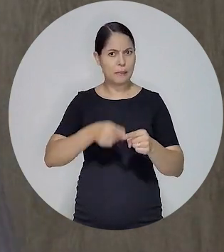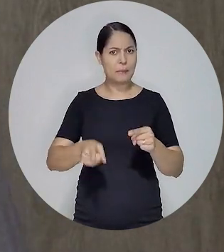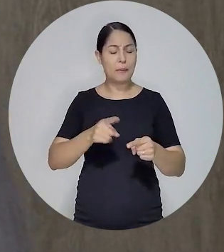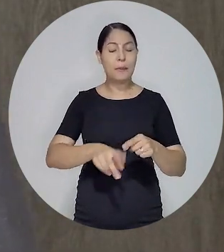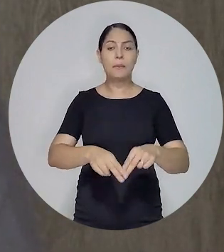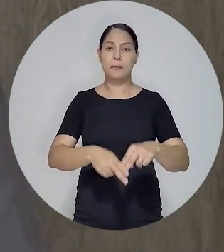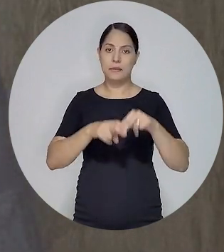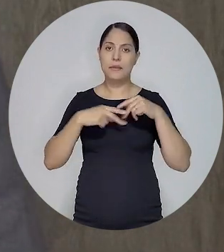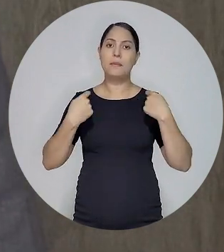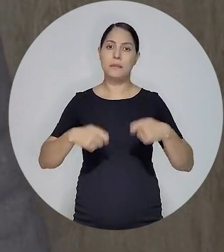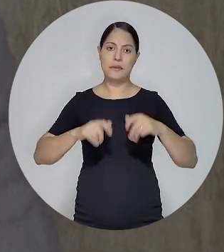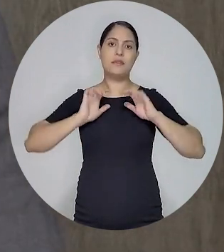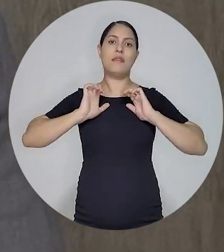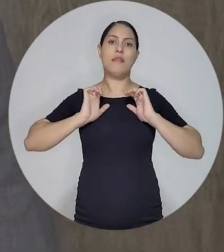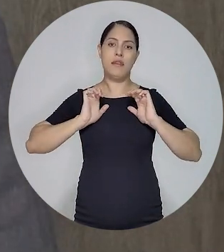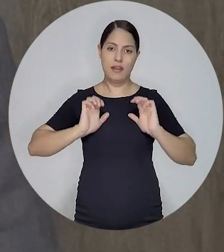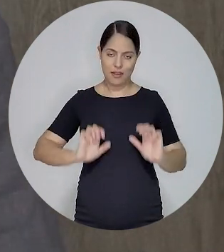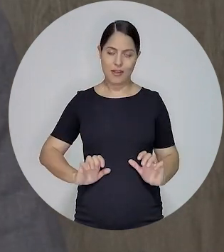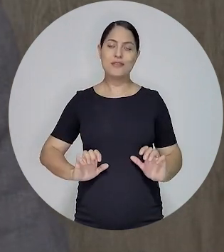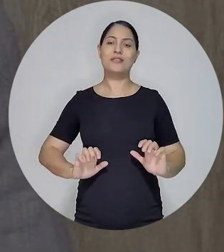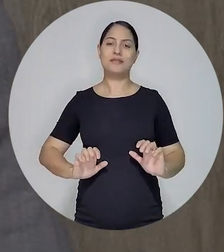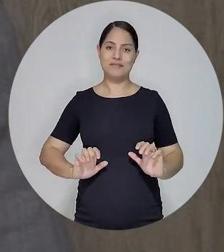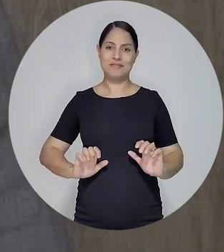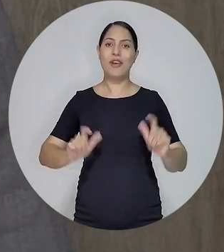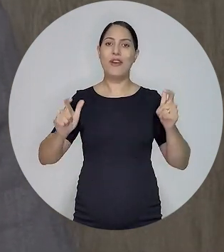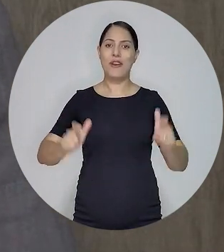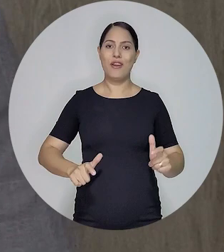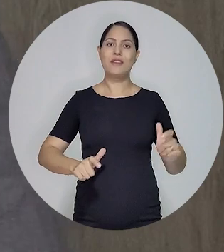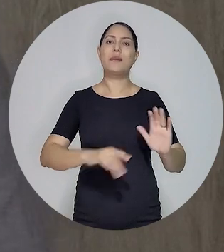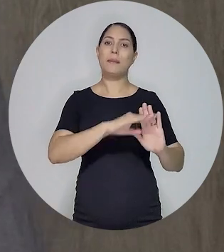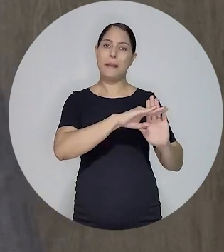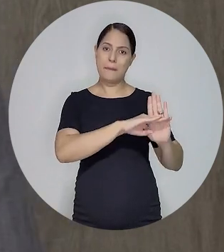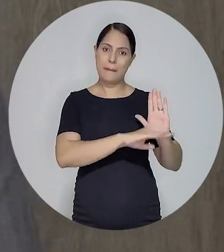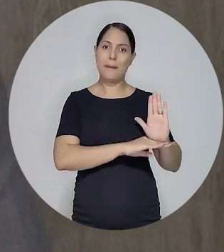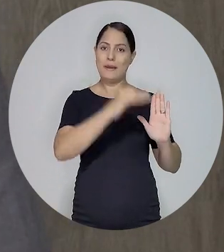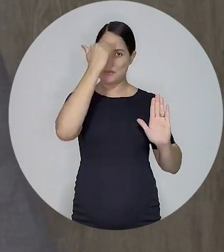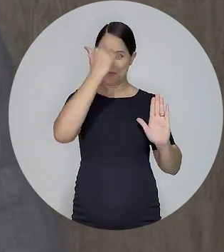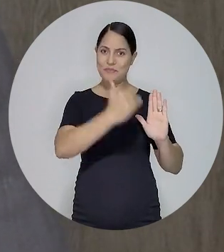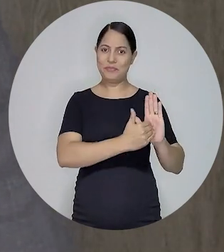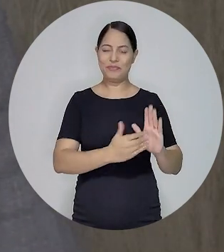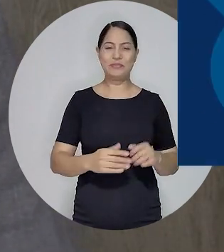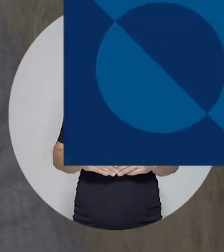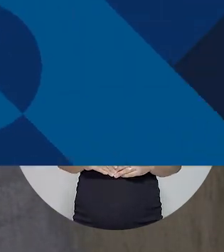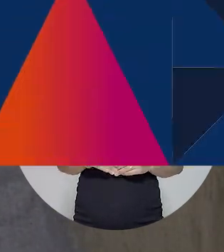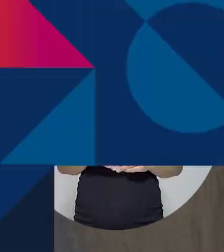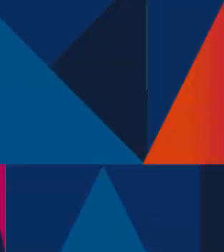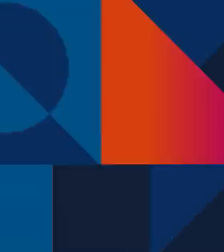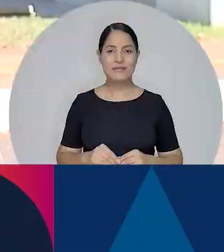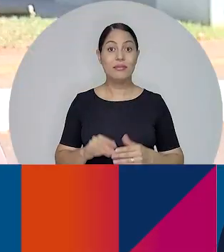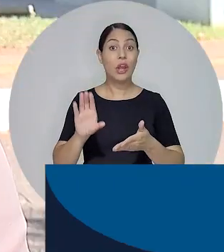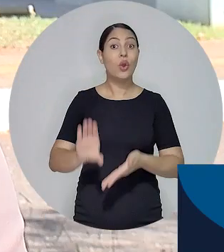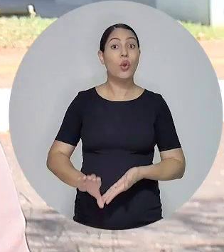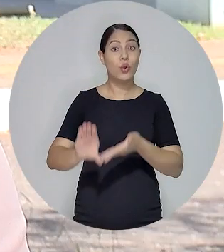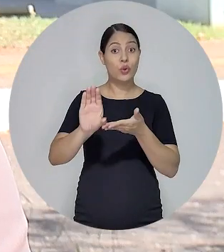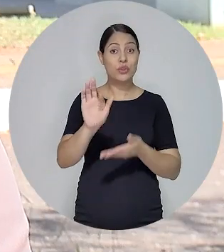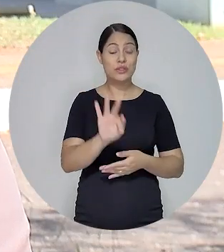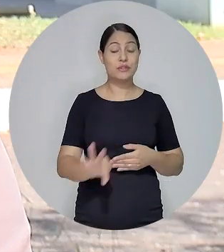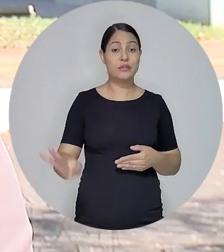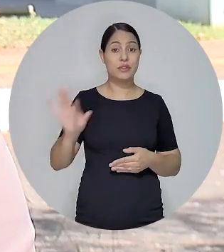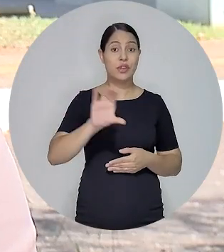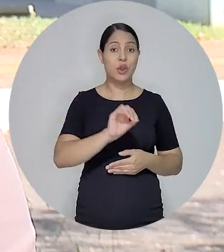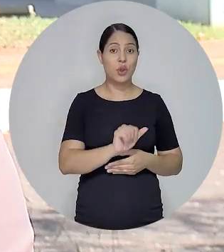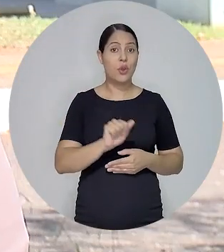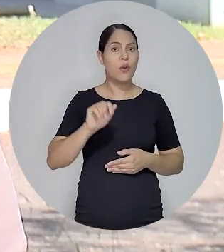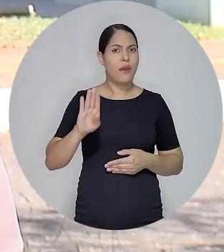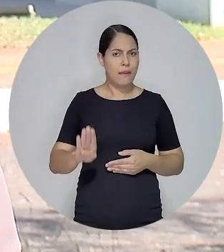sanções, respeitando os preceitos éticos dispostos no provimento. O Conselho Federal